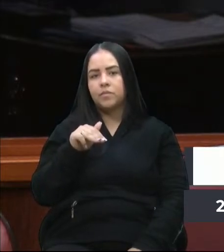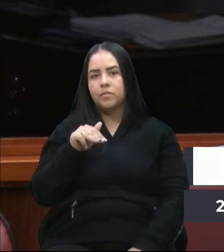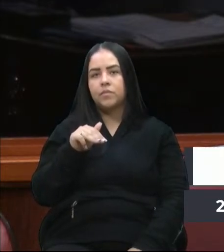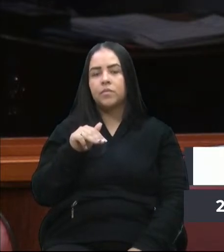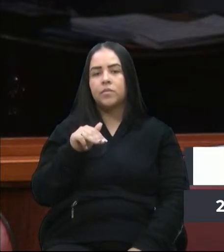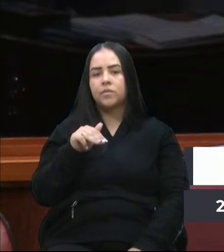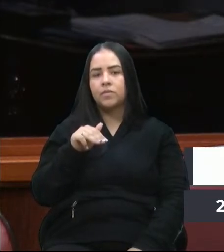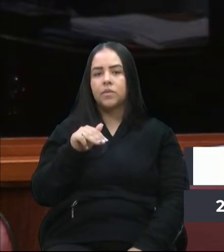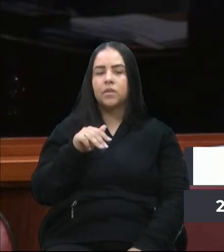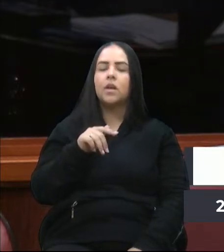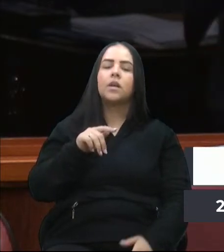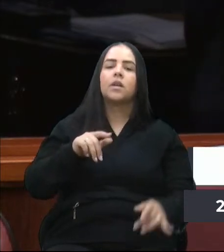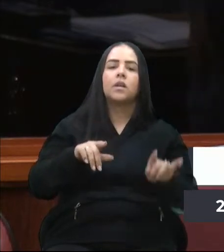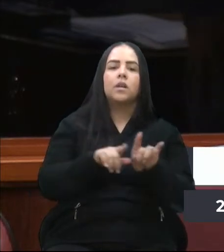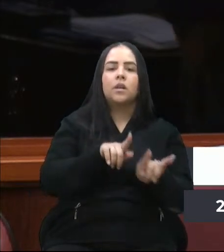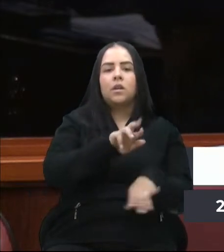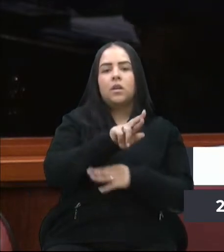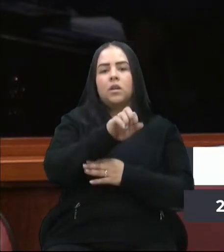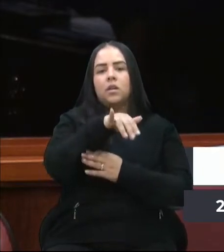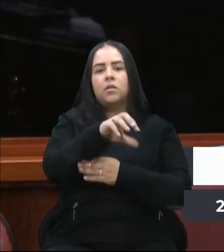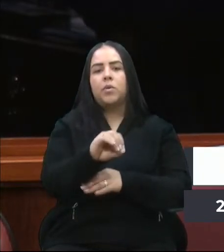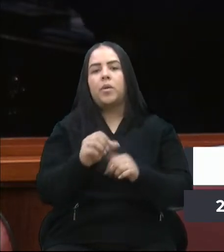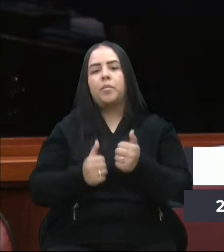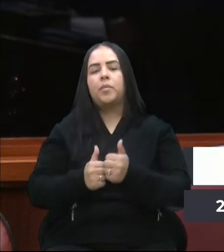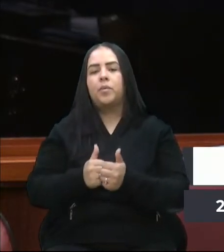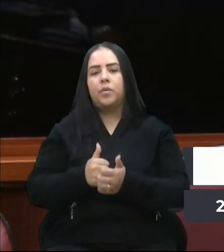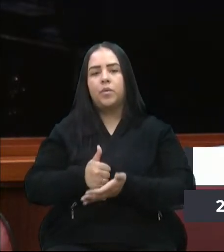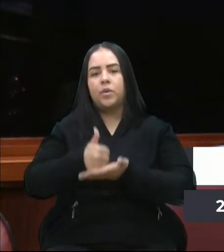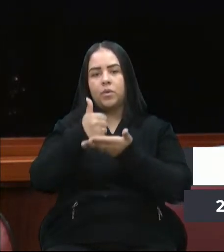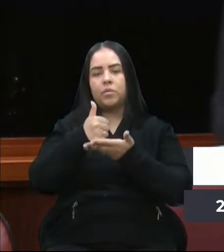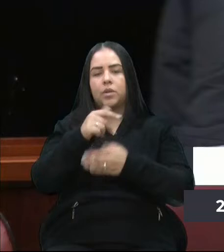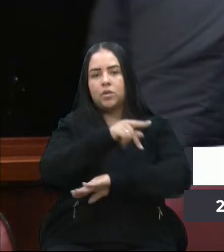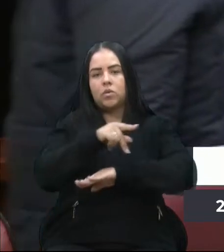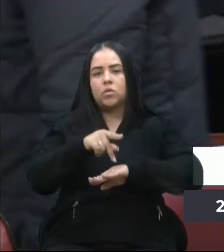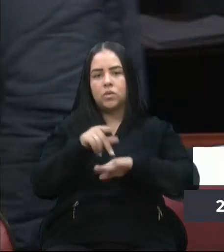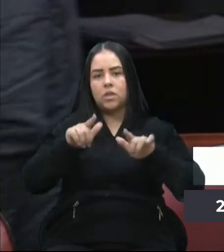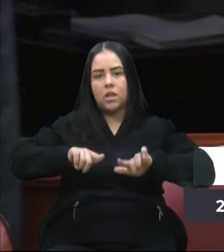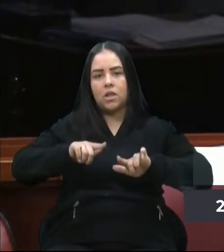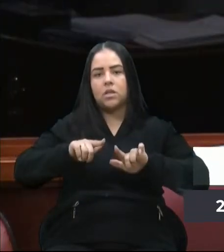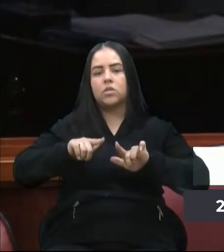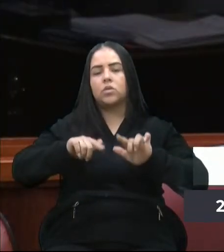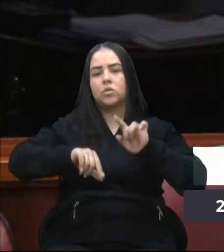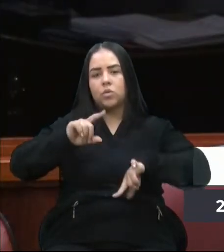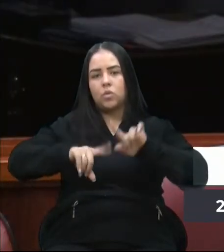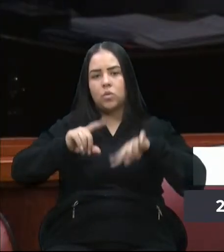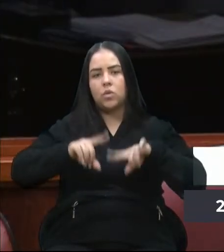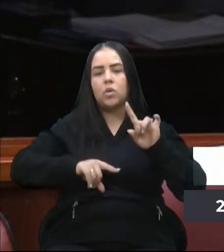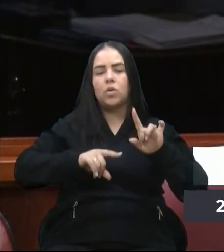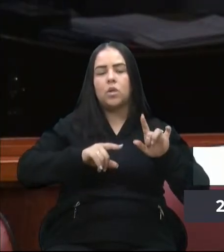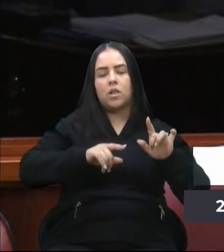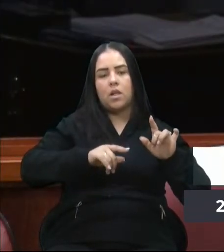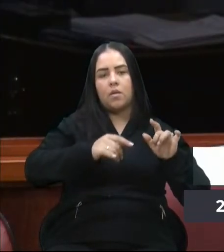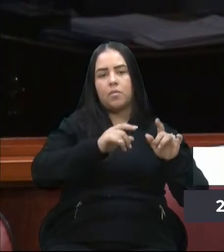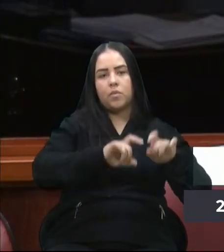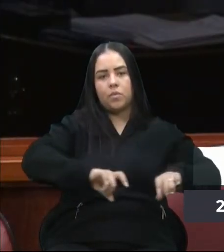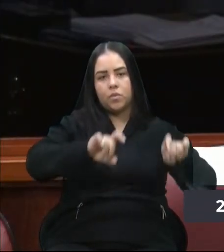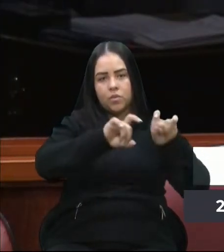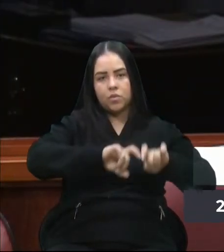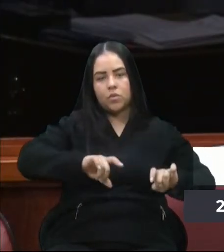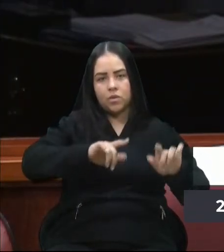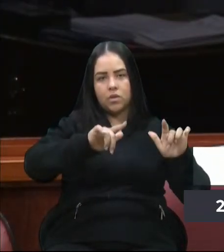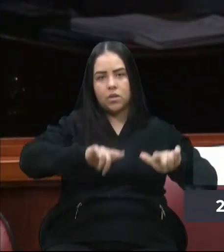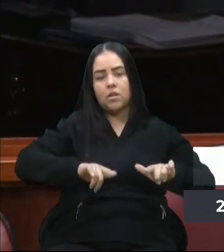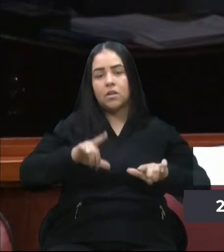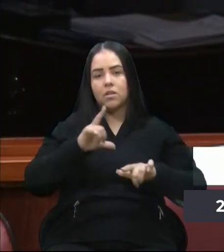Grêmio Estudantil, coordenação pedagógica, apoio pedagógico, sala de recursos, laboratório de informática. Fazem parte da comunidade escolar alunos que moram